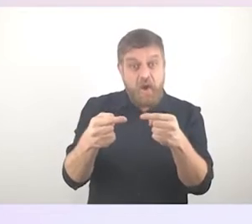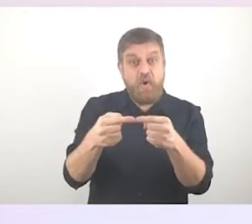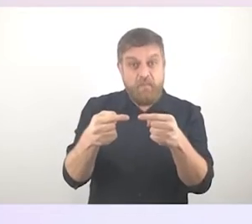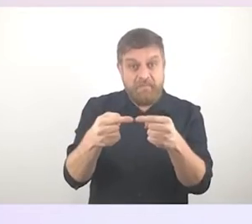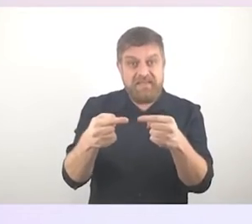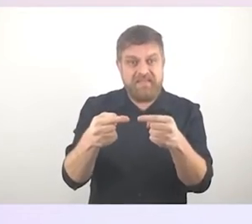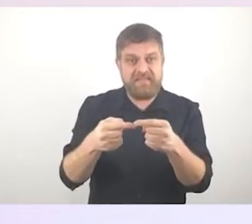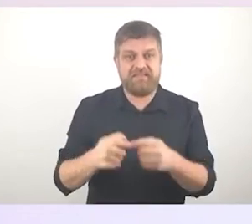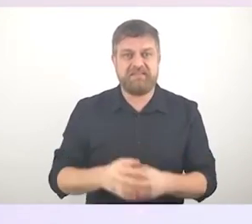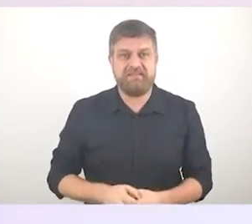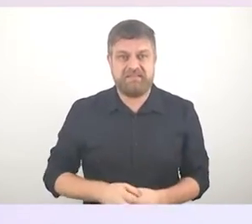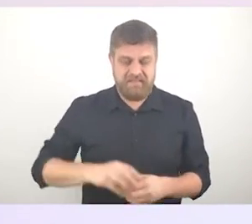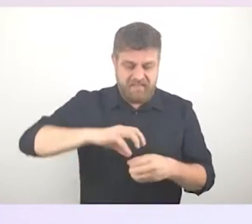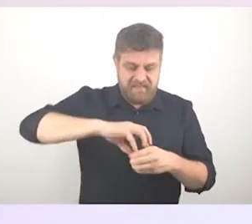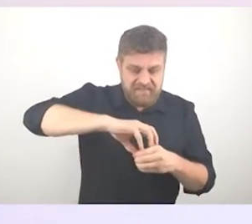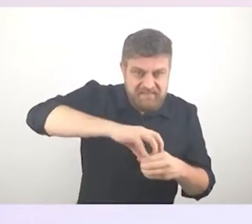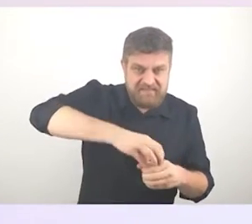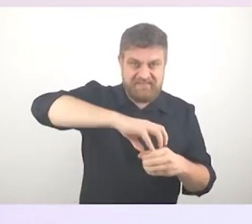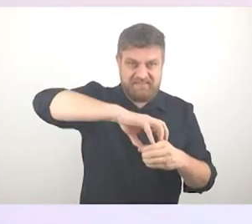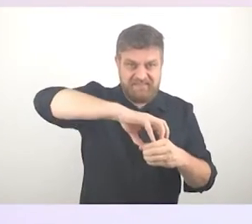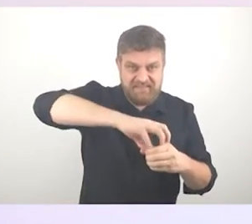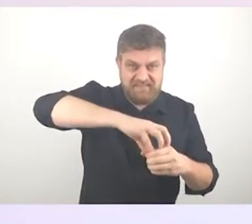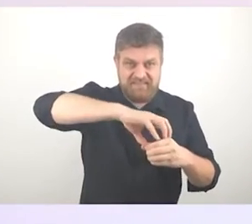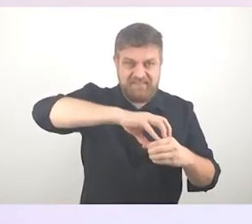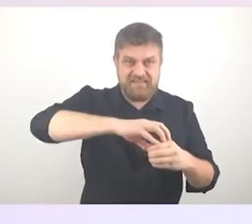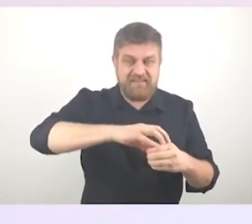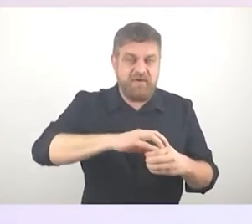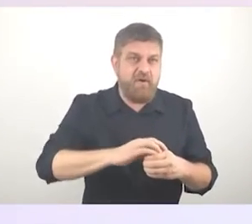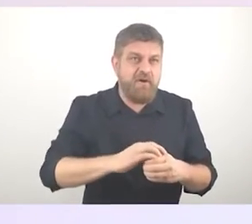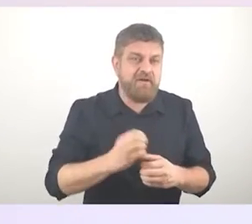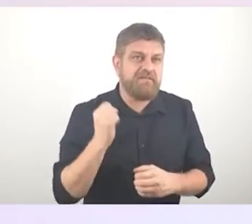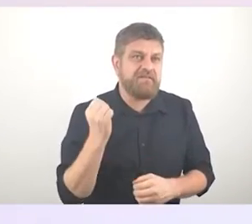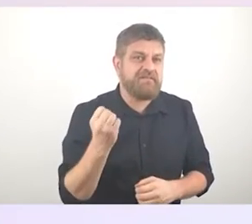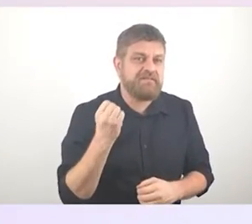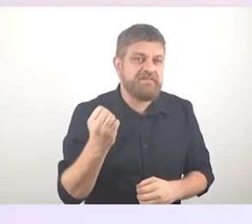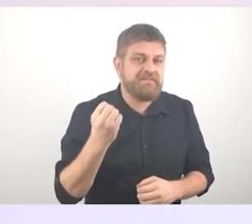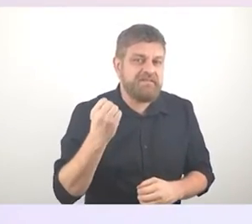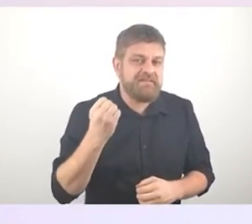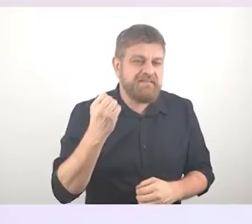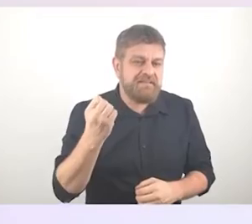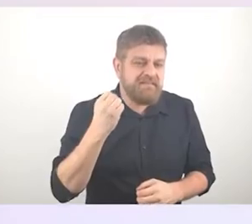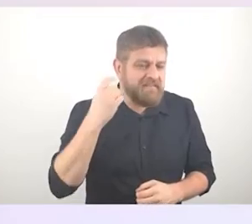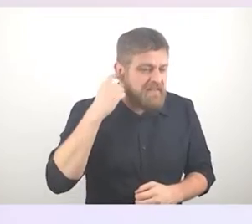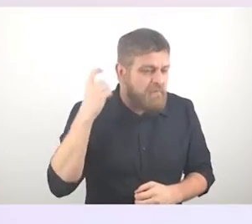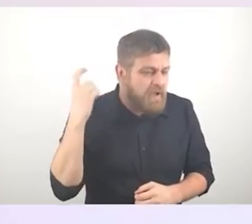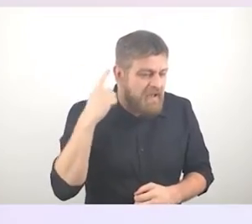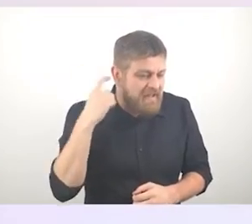pequenininhas. De forma que ele fique parecendo um chocalho, assim, ó.